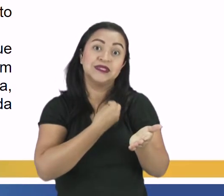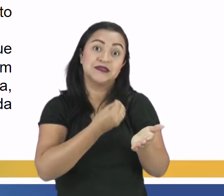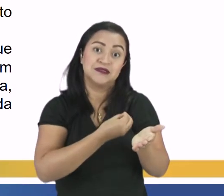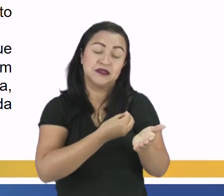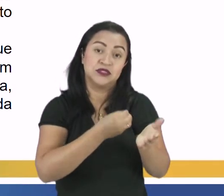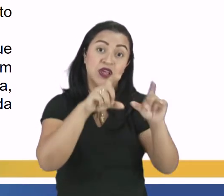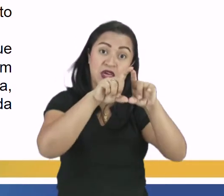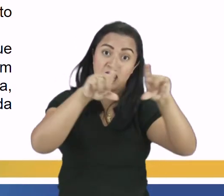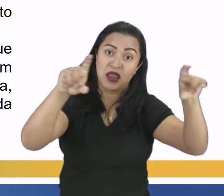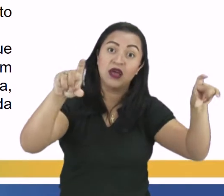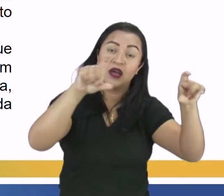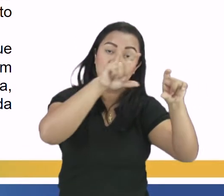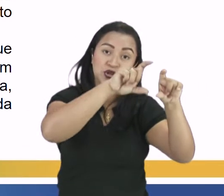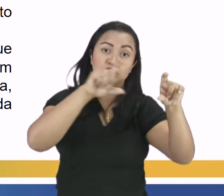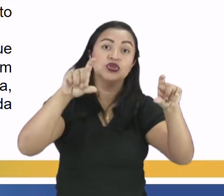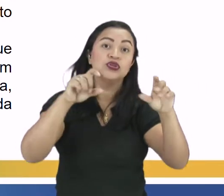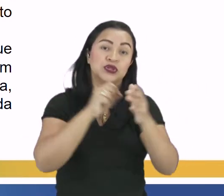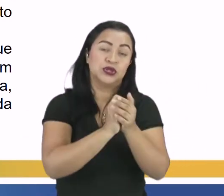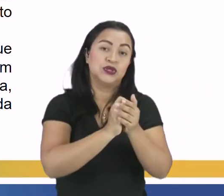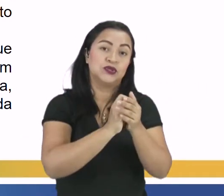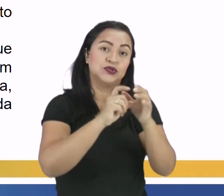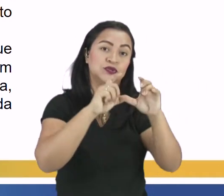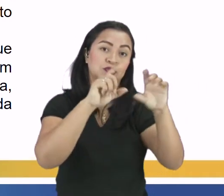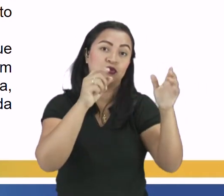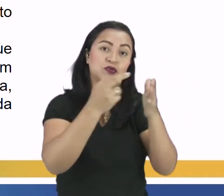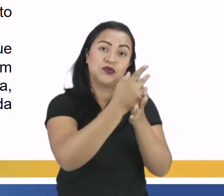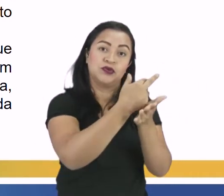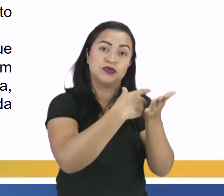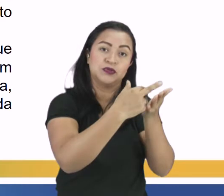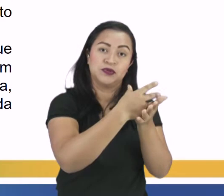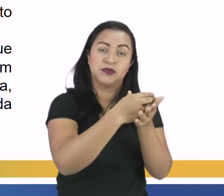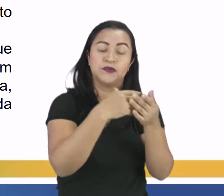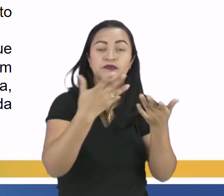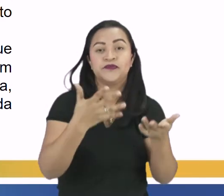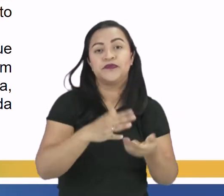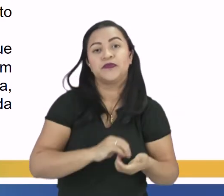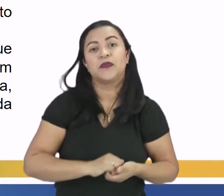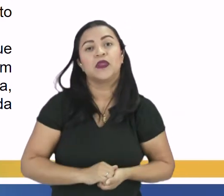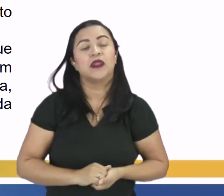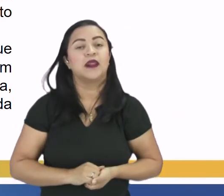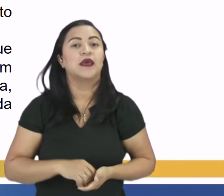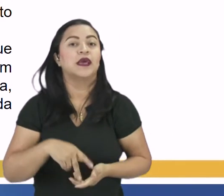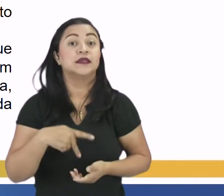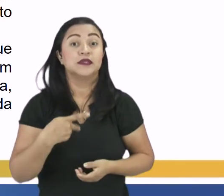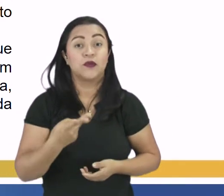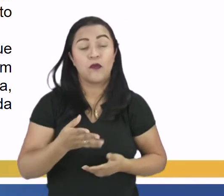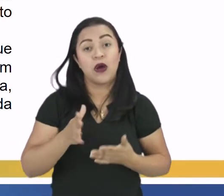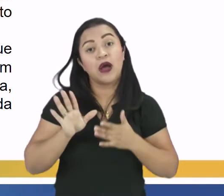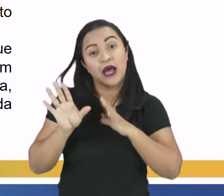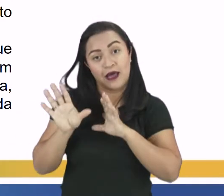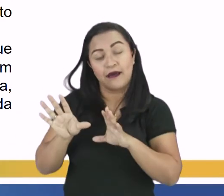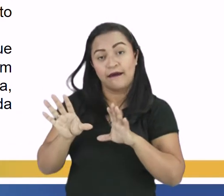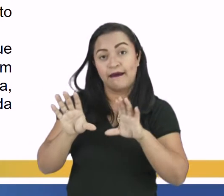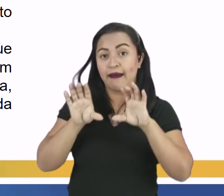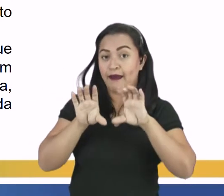Porque o balão já representa uma fala. Além da fala, e ali é a fala o quê?